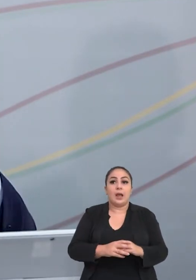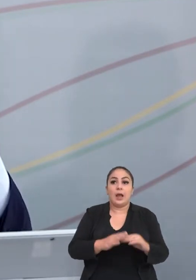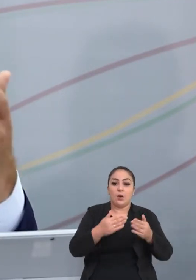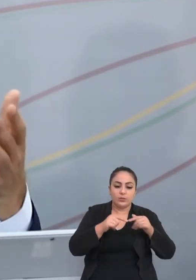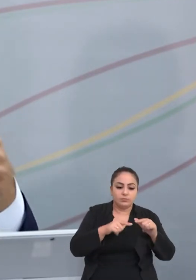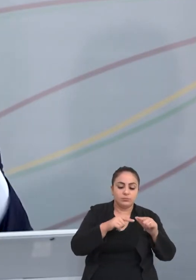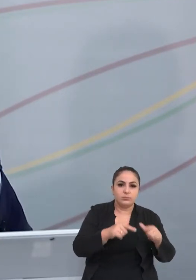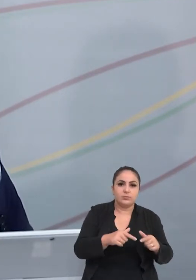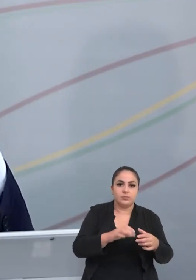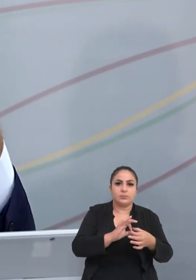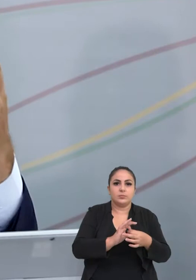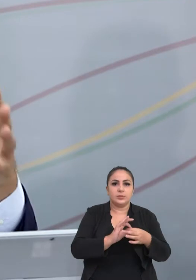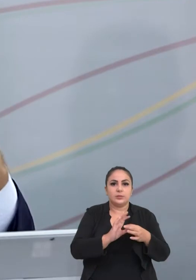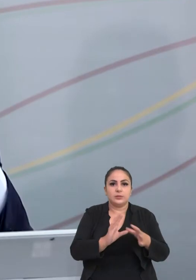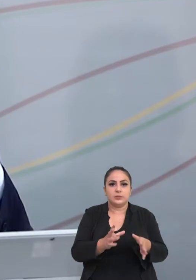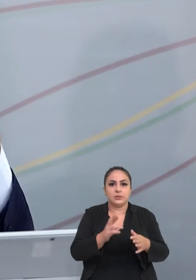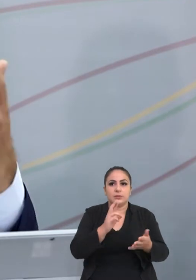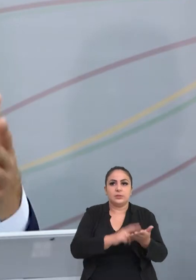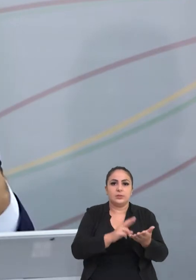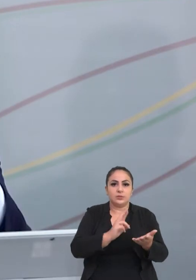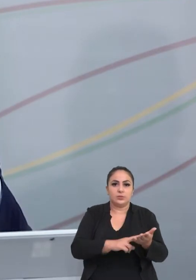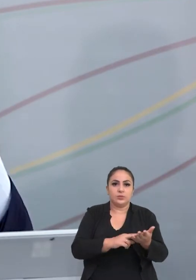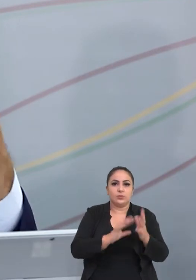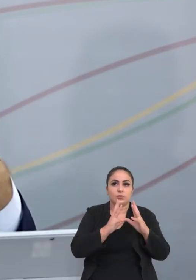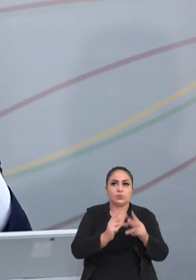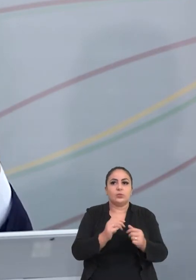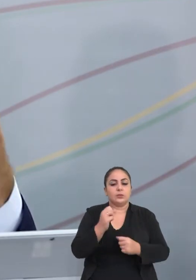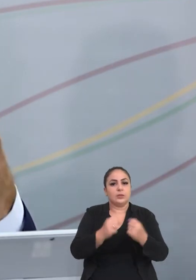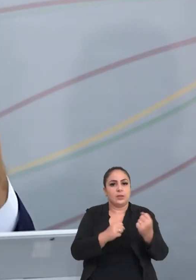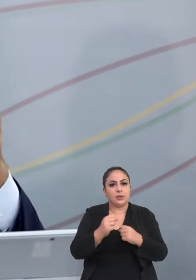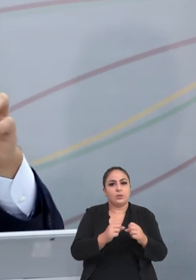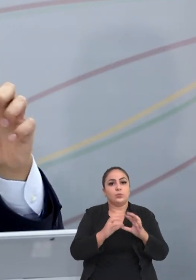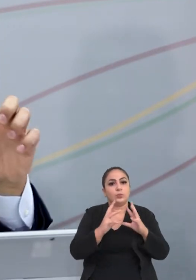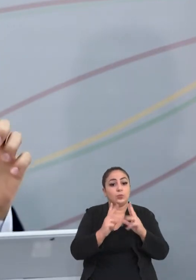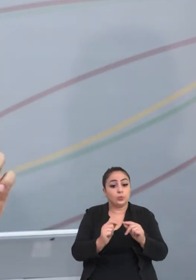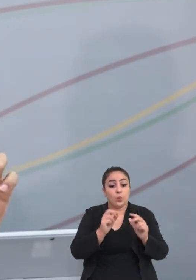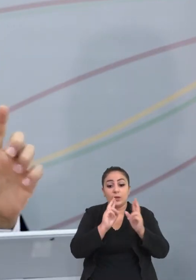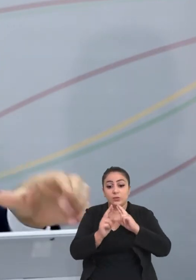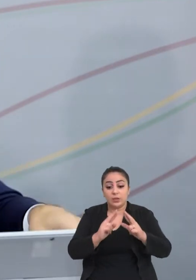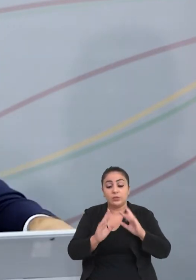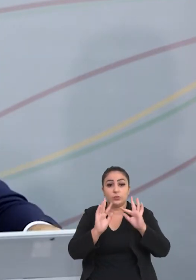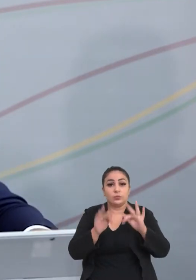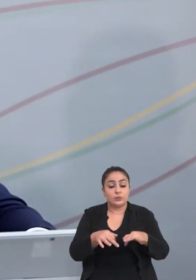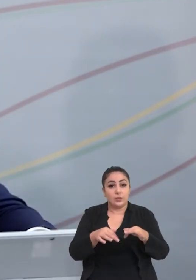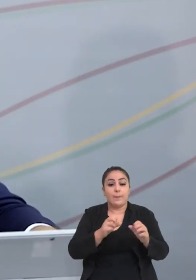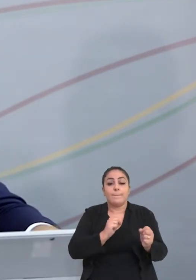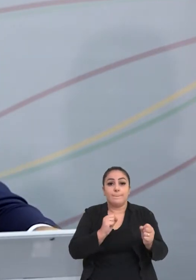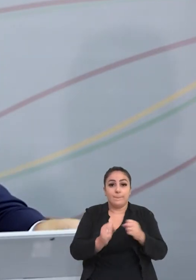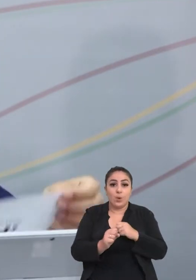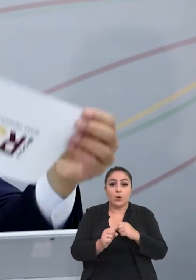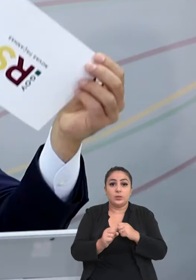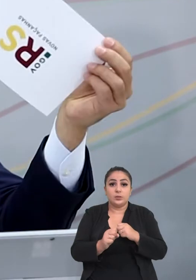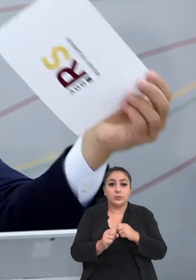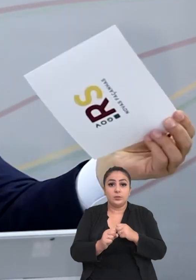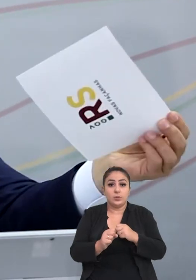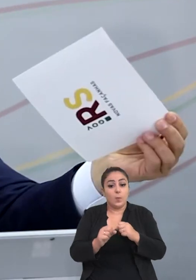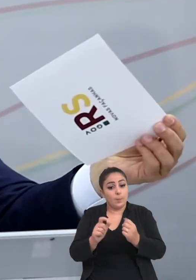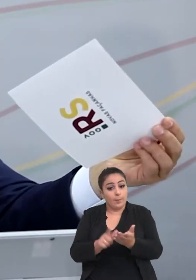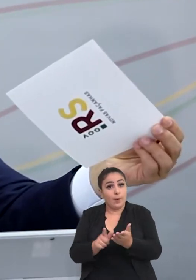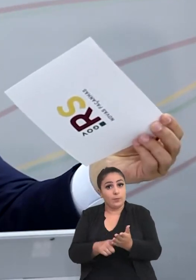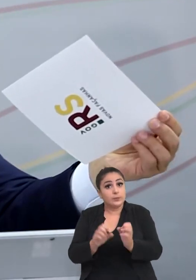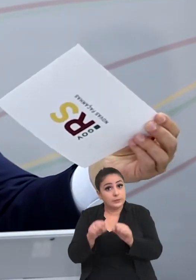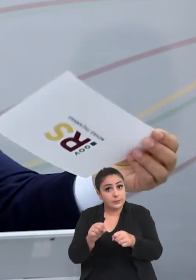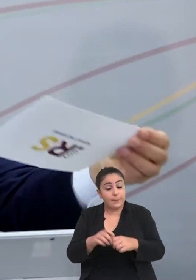A certidão, o licenciamento, o registro de veículo, tudo isso, né, o resultado final pode ser um pedaço de